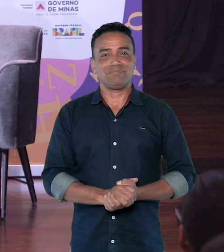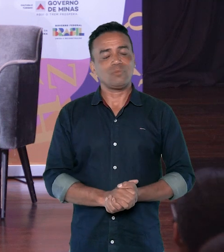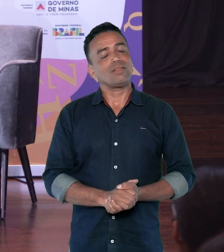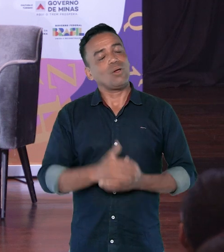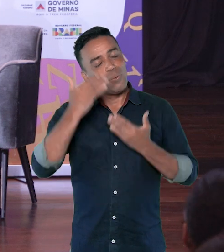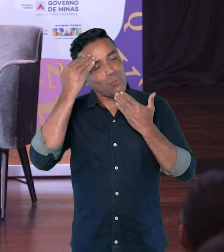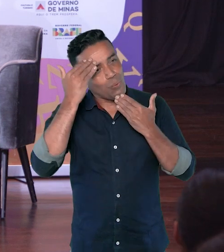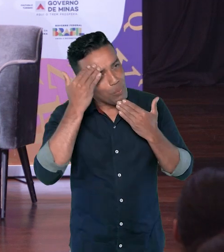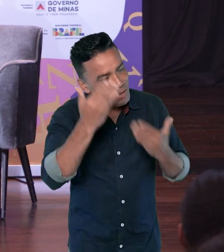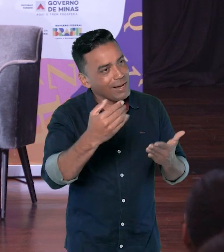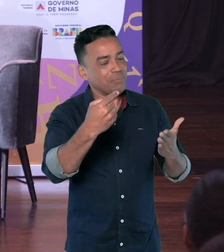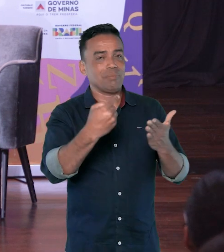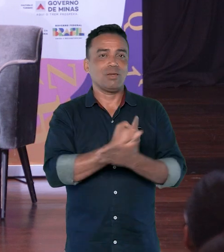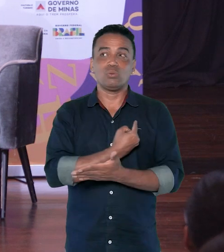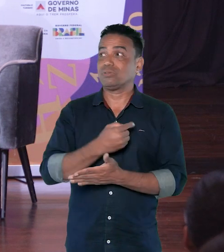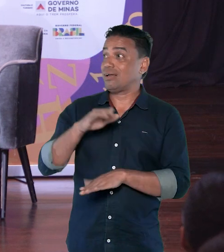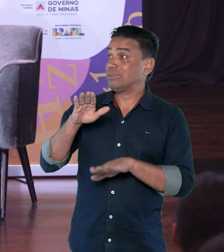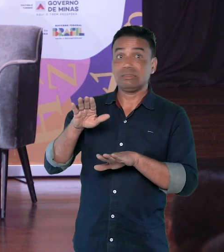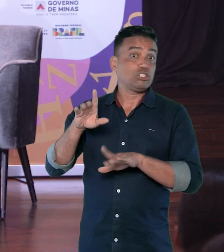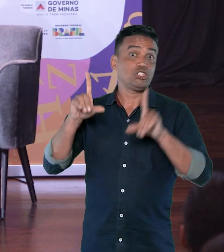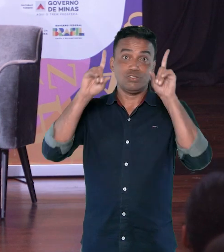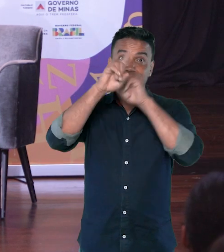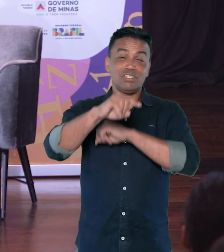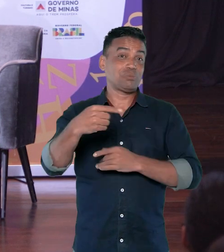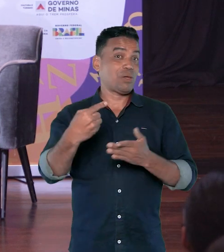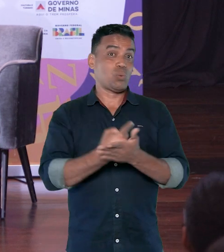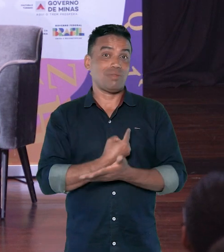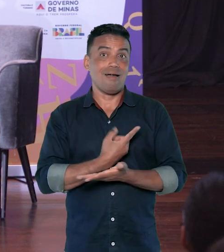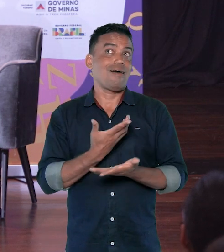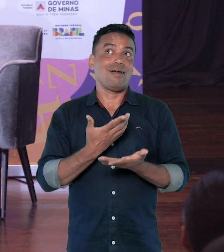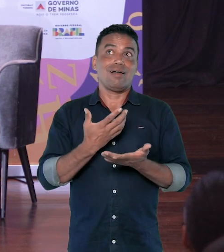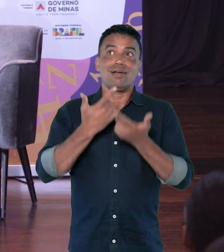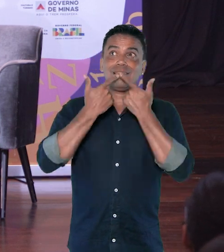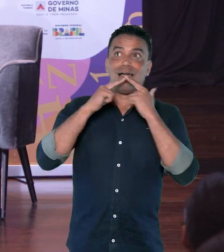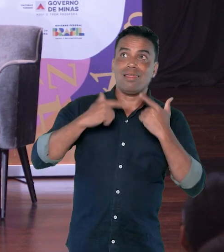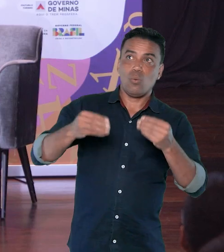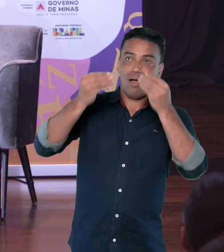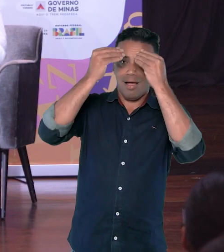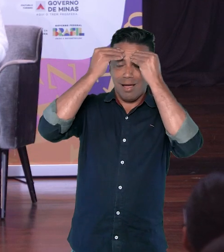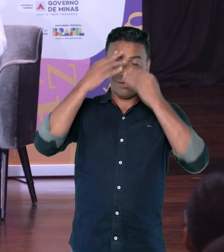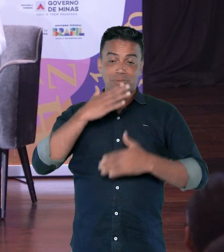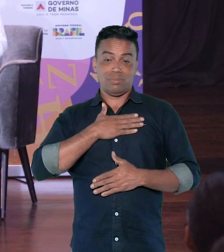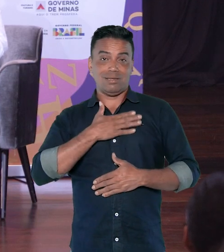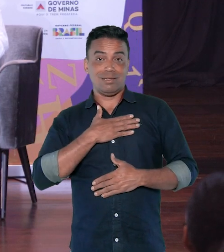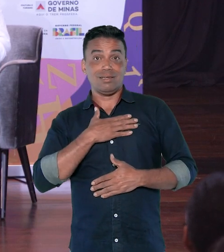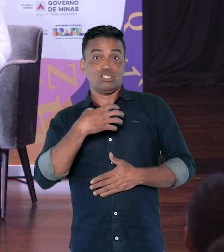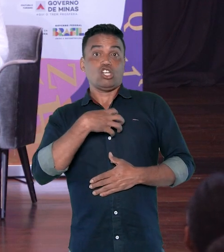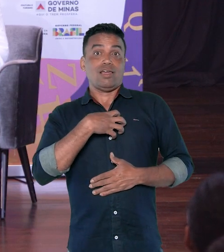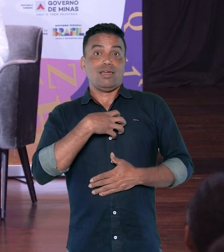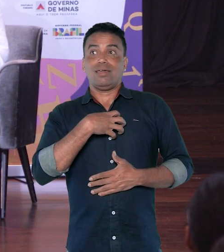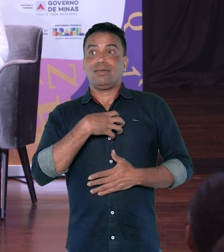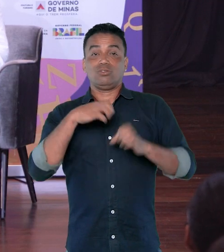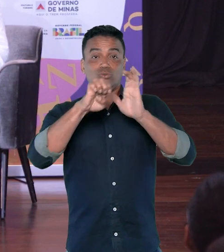Muito obrigado pela pergunta, porque raramente me perguntam sobre isso, né, sobre a linguagem, sobre a forma, sobre a tessitura,